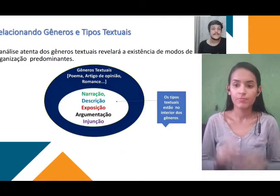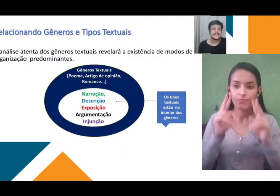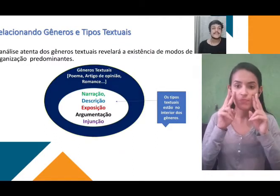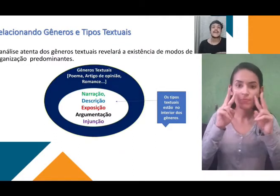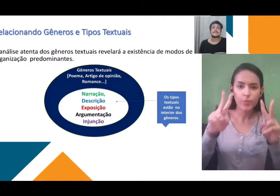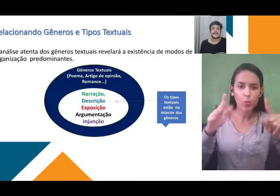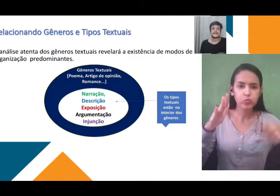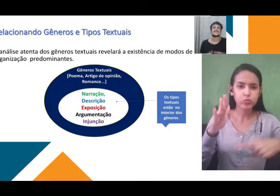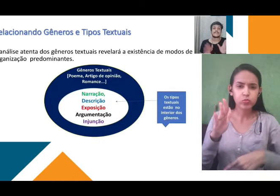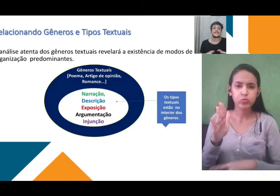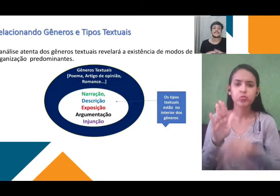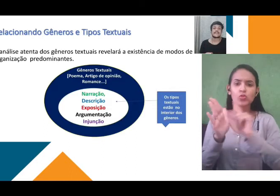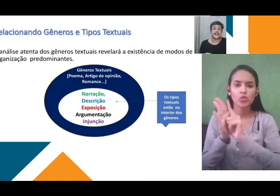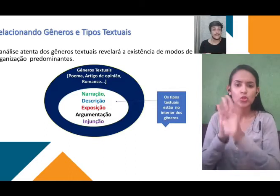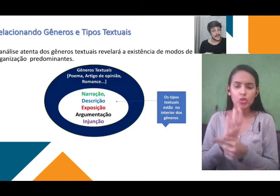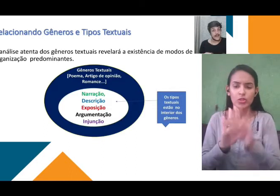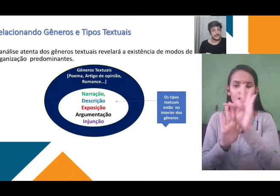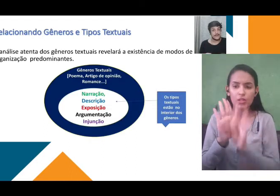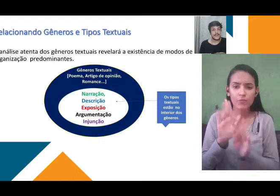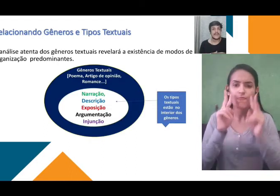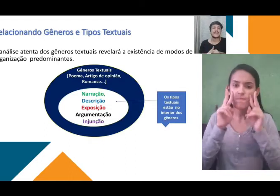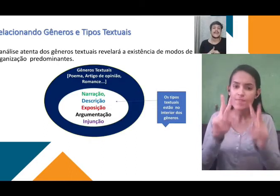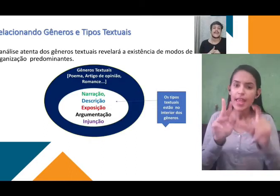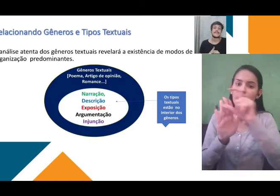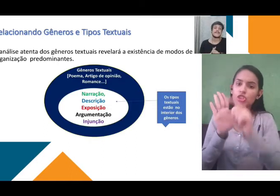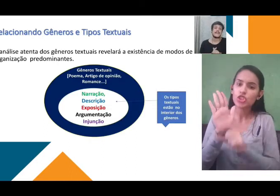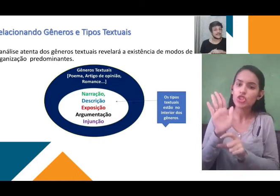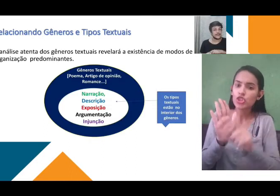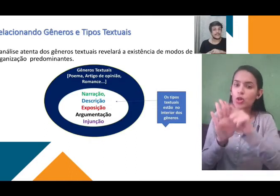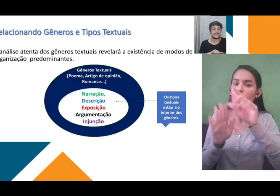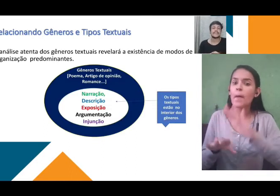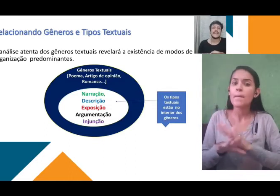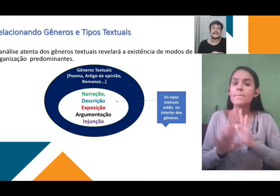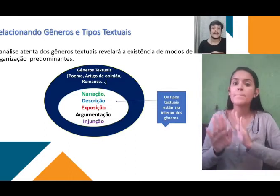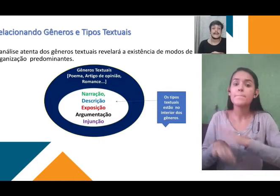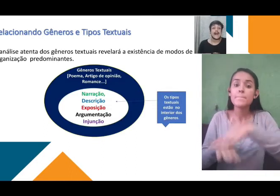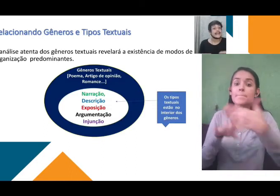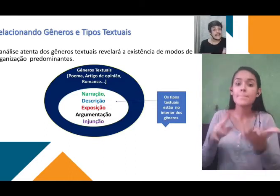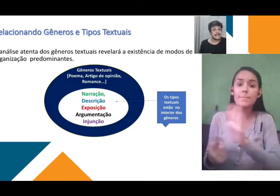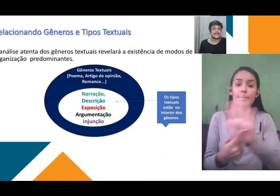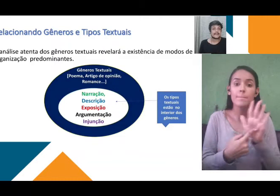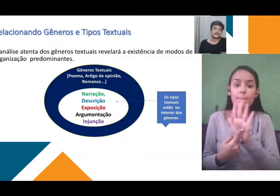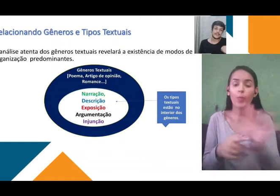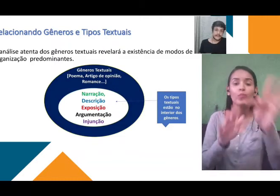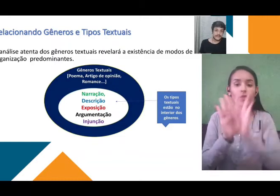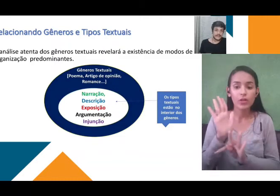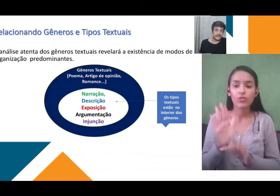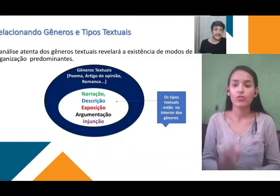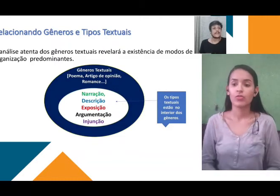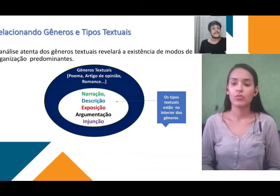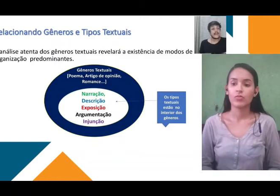algumas pistas, mas vamos sistematizar isso melhor porque é uma parte importante. A análise atenta dos